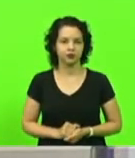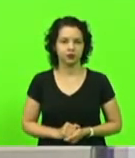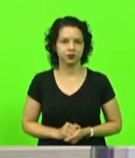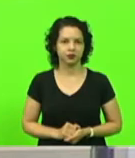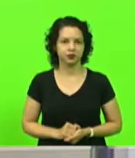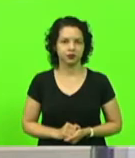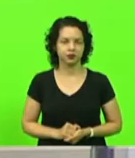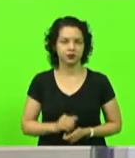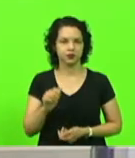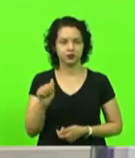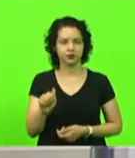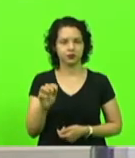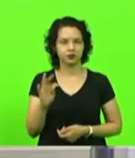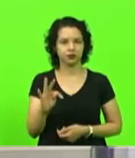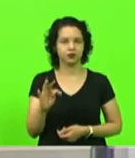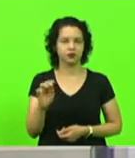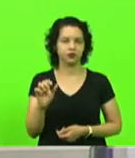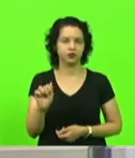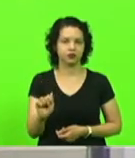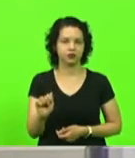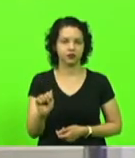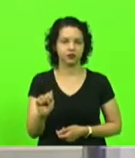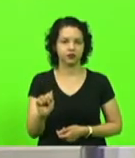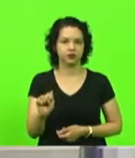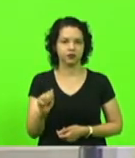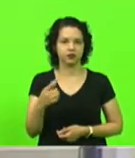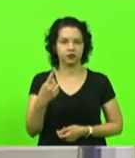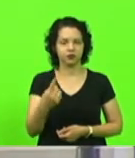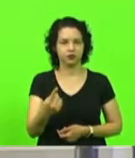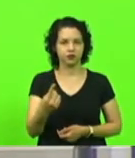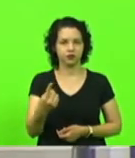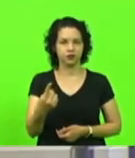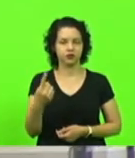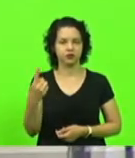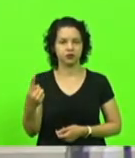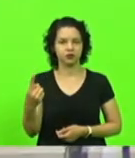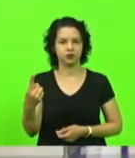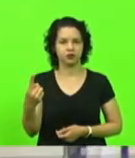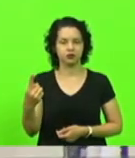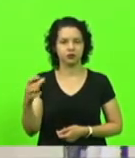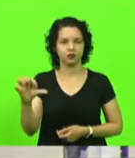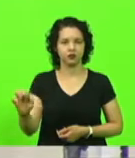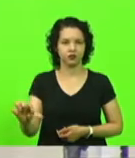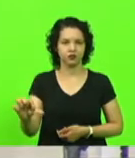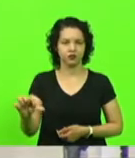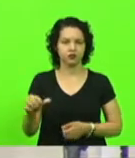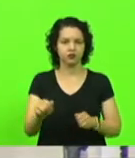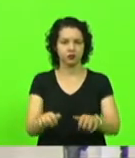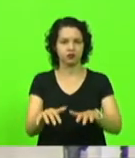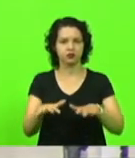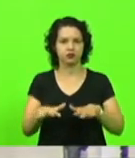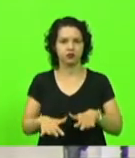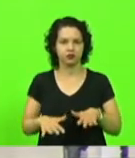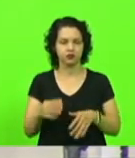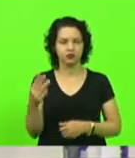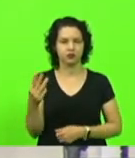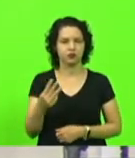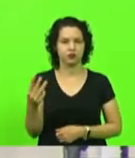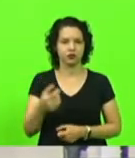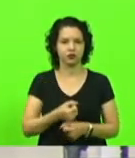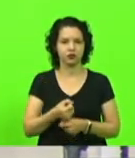ata da centésima décima nona sessão ordinária da terceira sessão